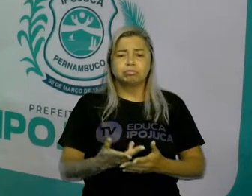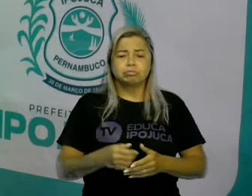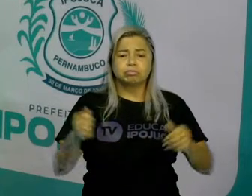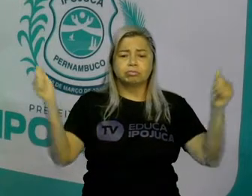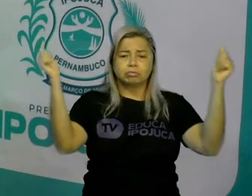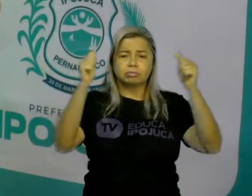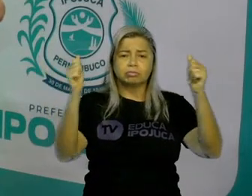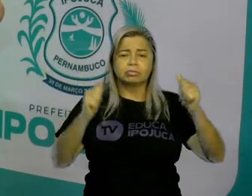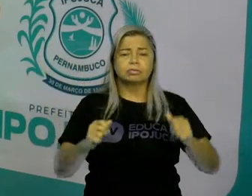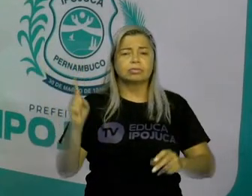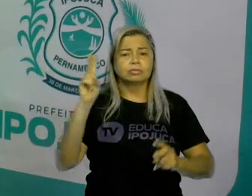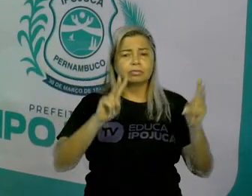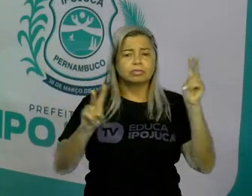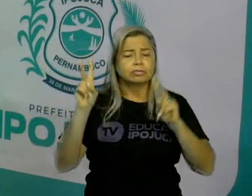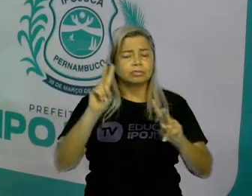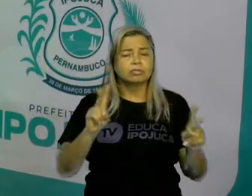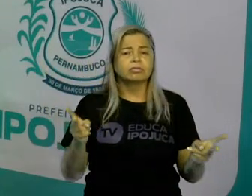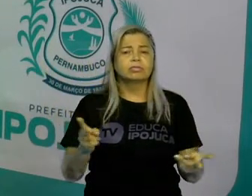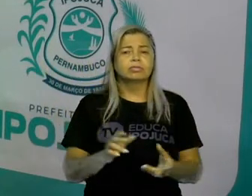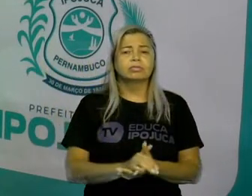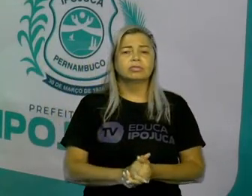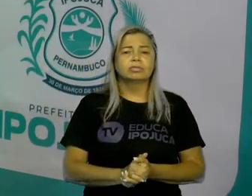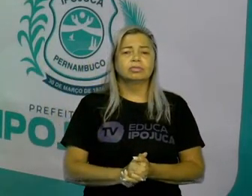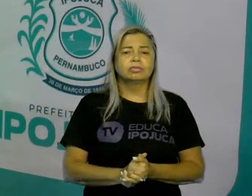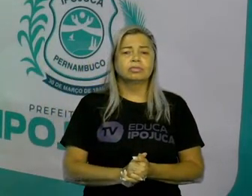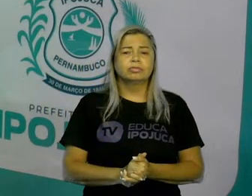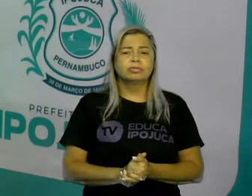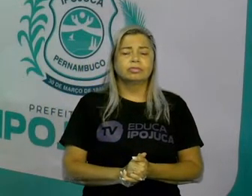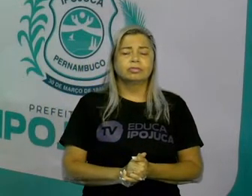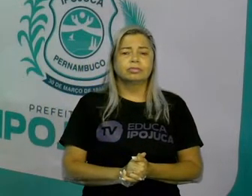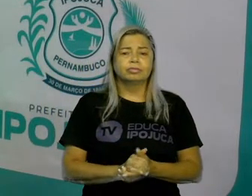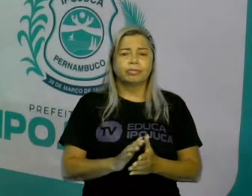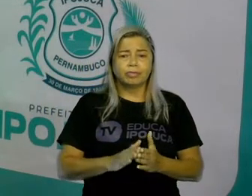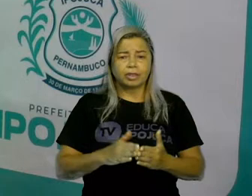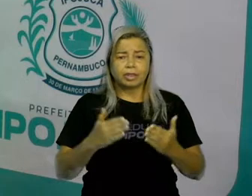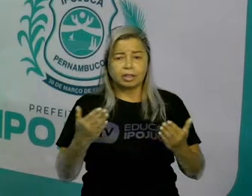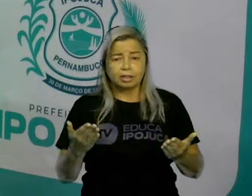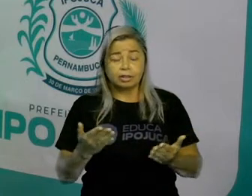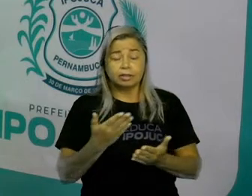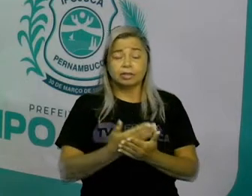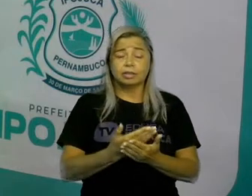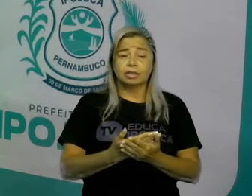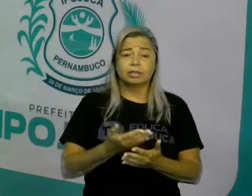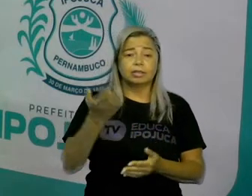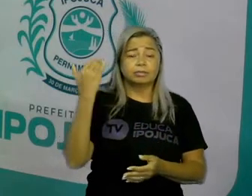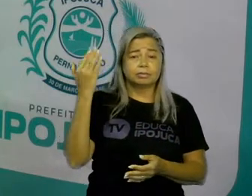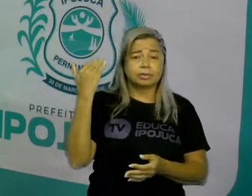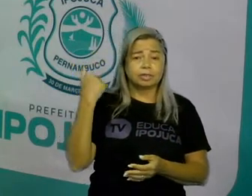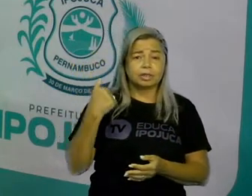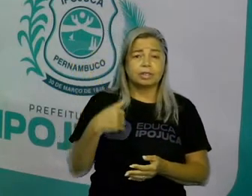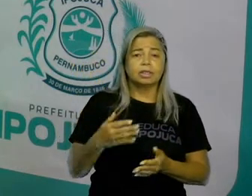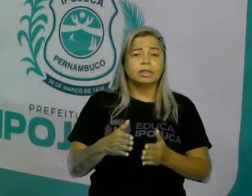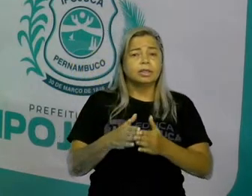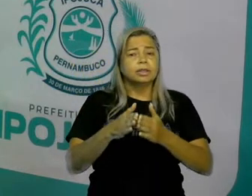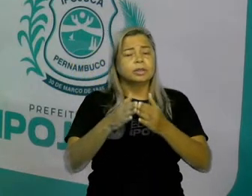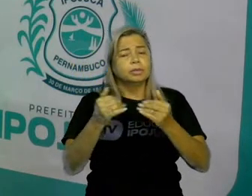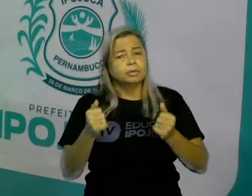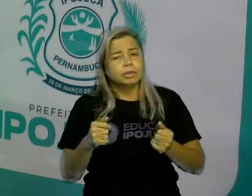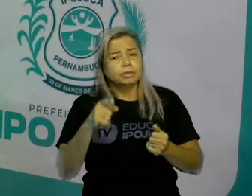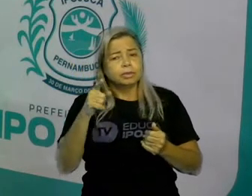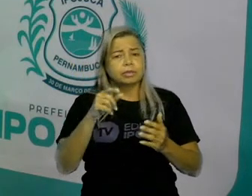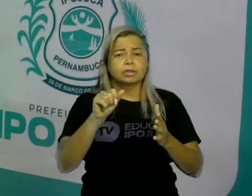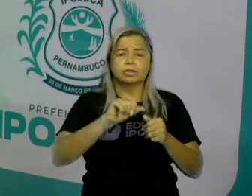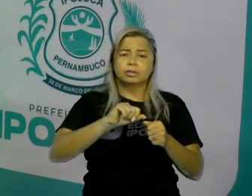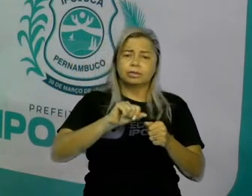Então, na aula passada eu pedi, né, para você escolher uma arte, reproduzir e mostrar para alguém na